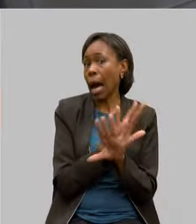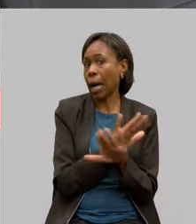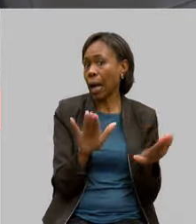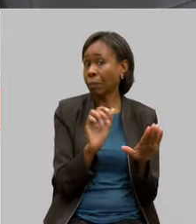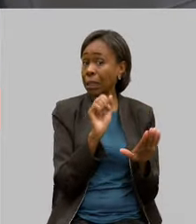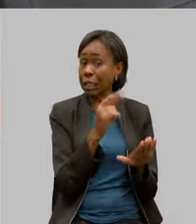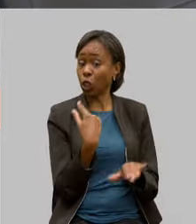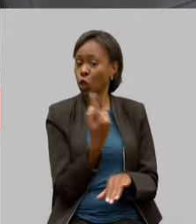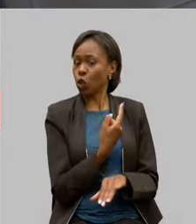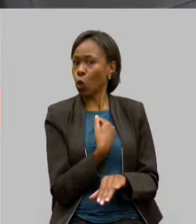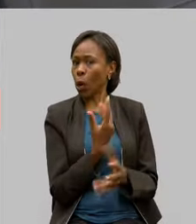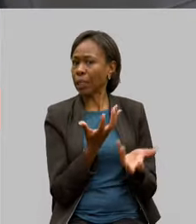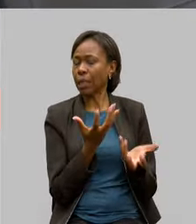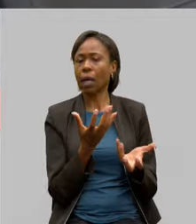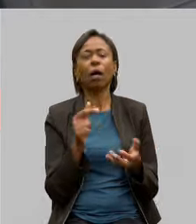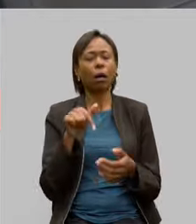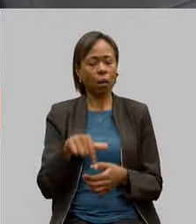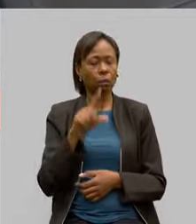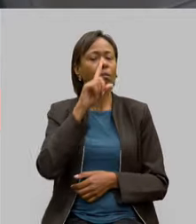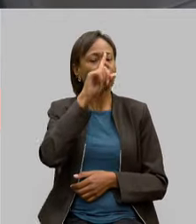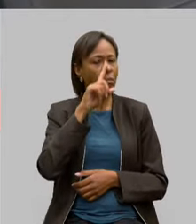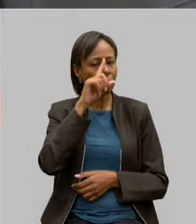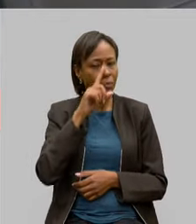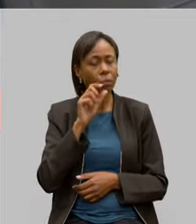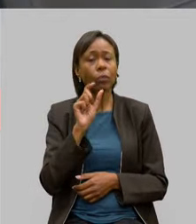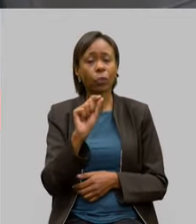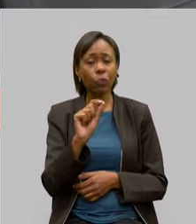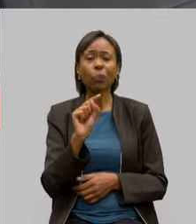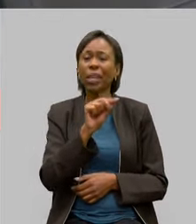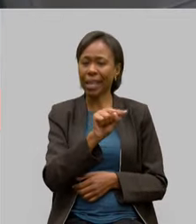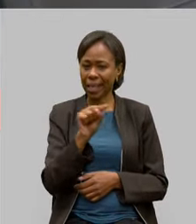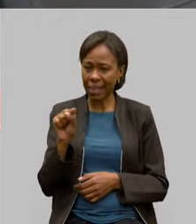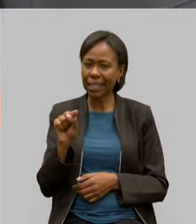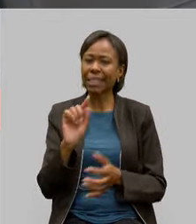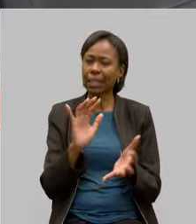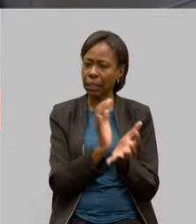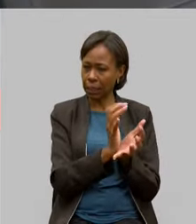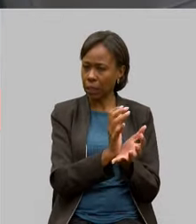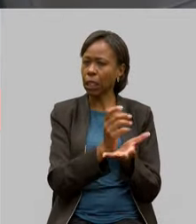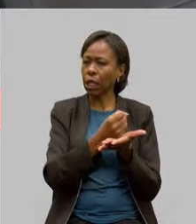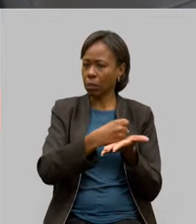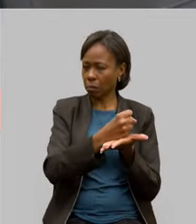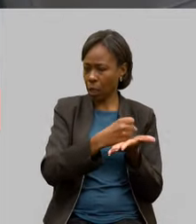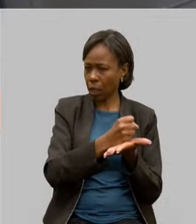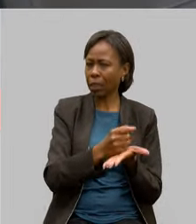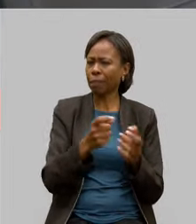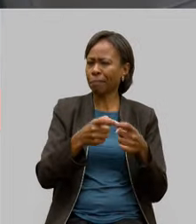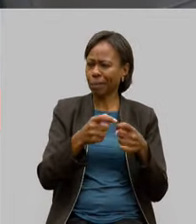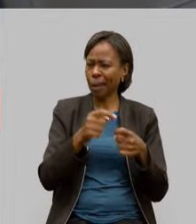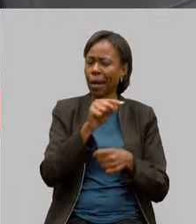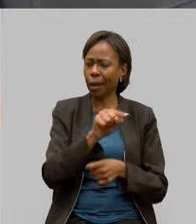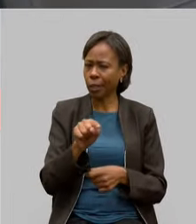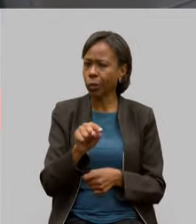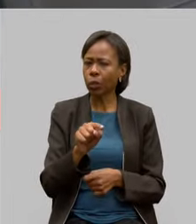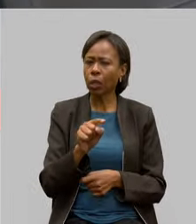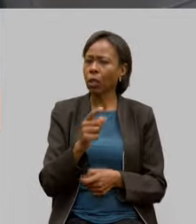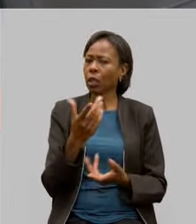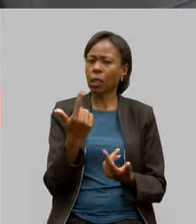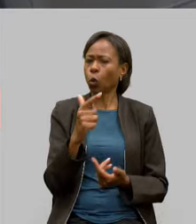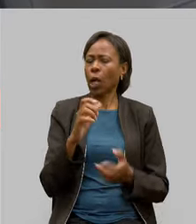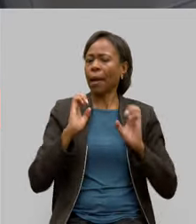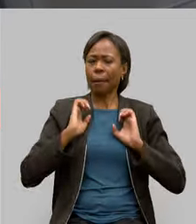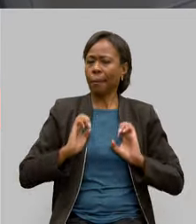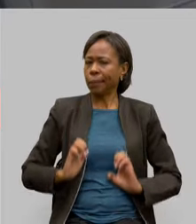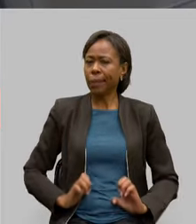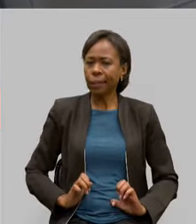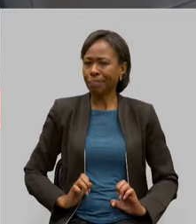que hoje o risco muito maior é às vezes cair na mão desse tipo de medicina desse tipo de médico que não tem nem um pouquinho de